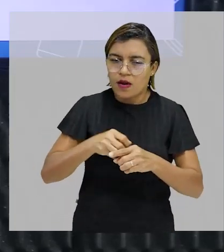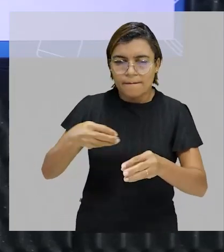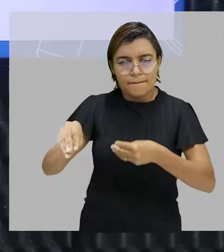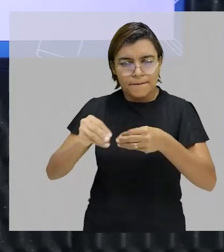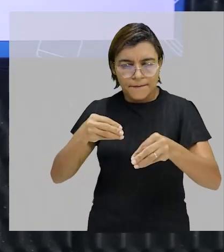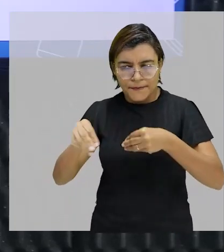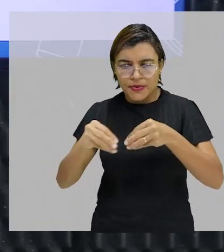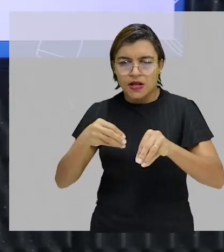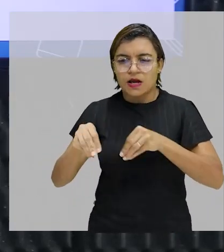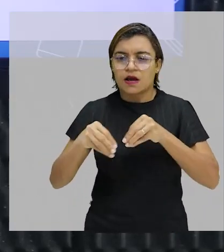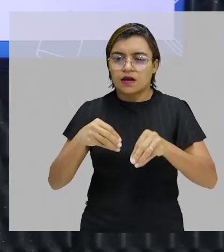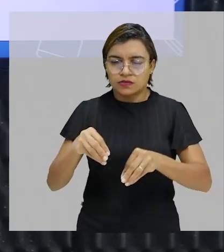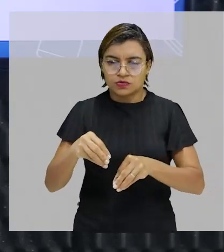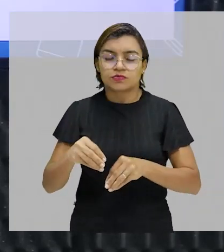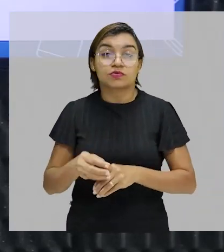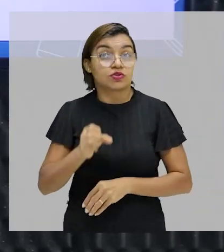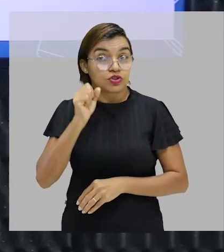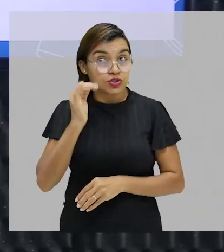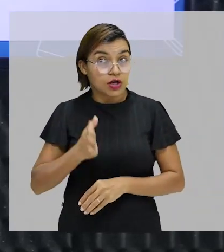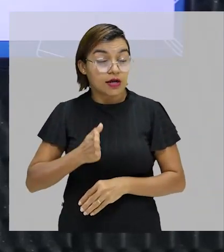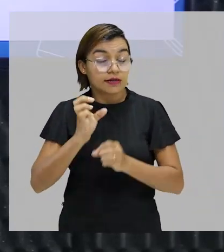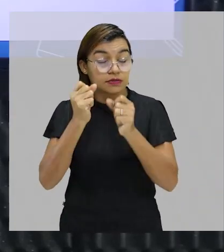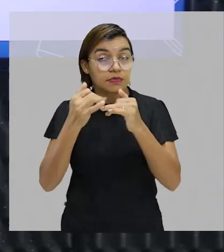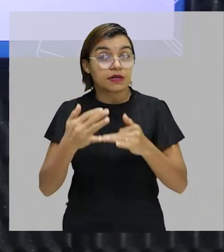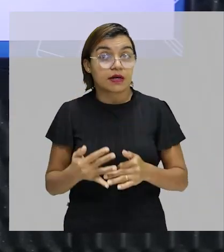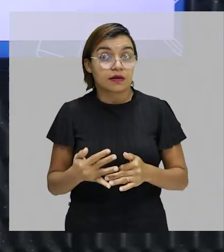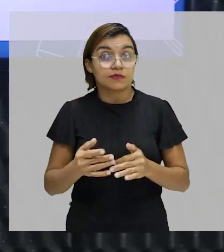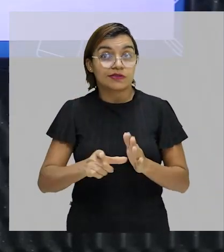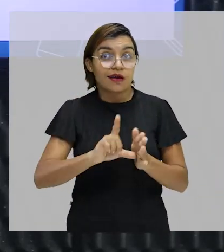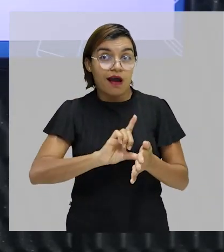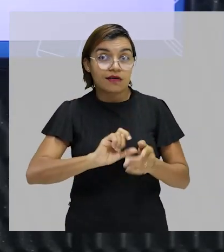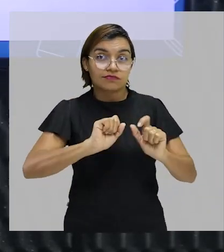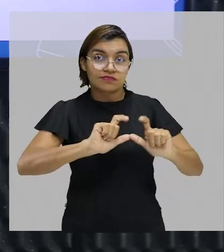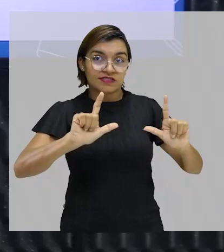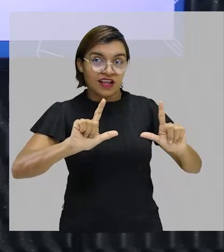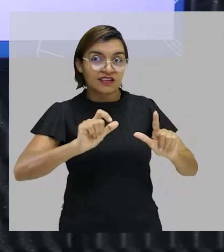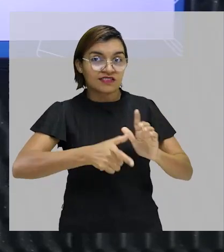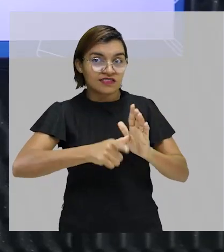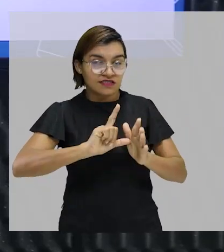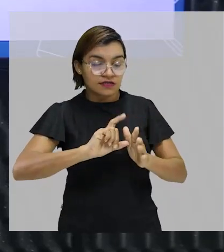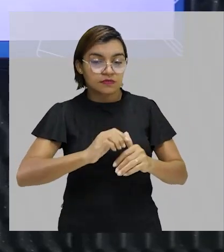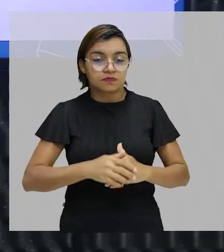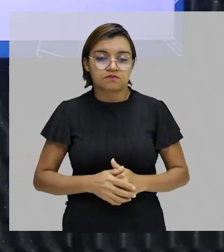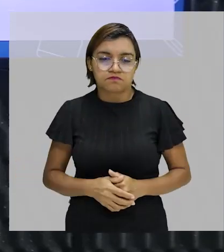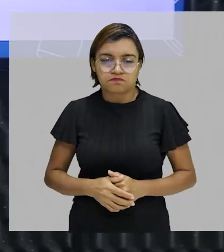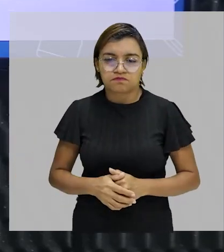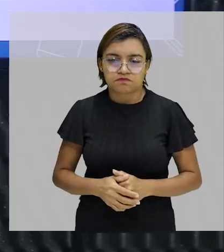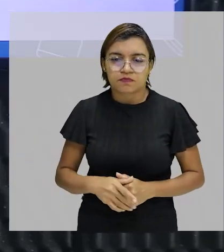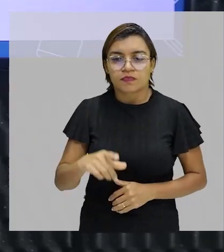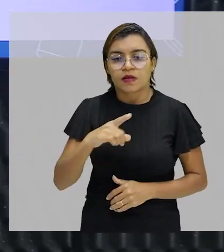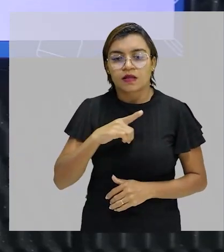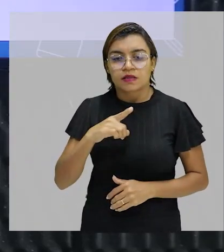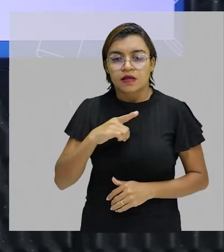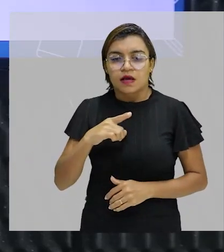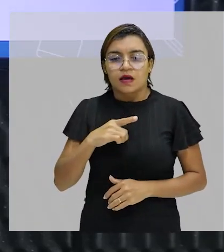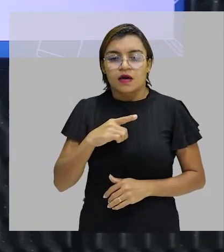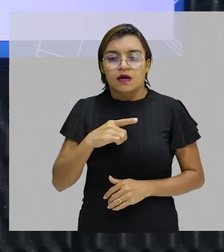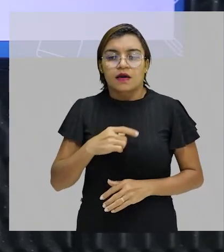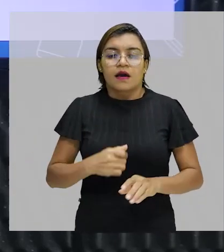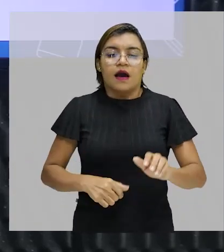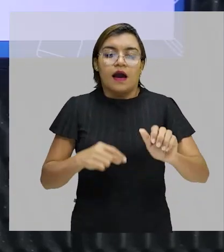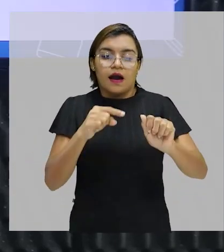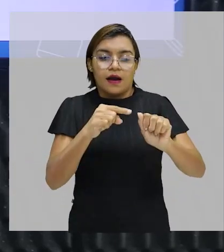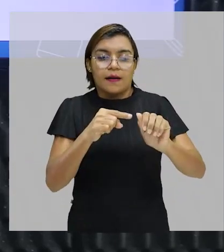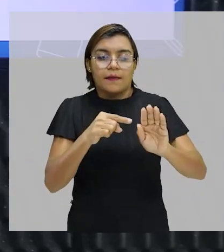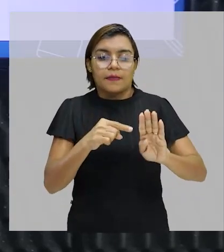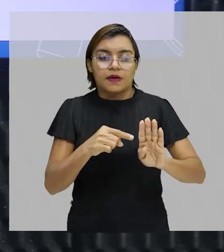etc. Comentamos, né, esse tópico no slide anterior. Entre os polímeros abaixo, assinala aquele que pode